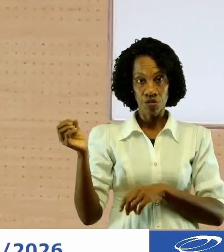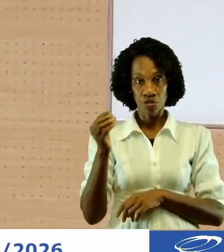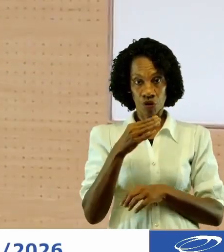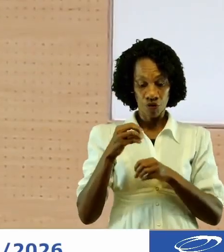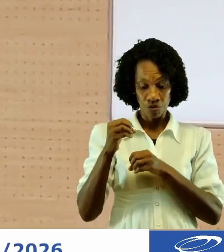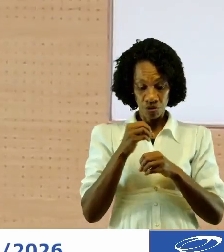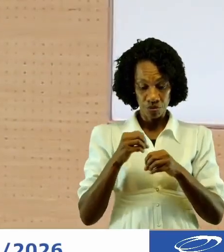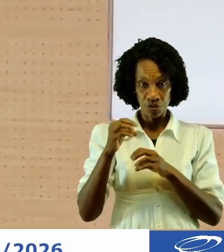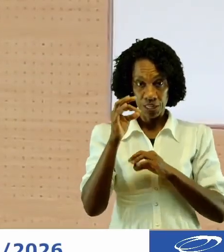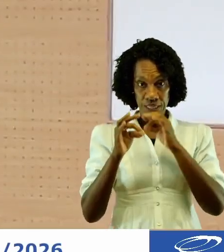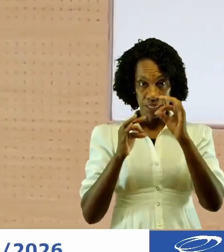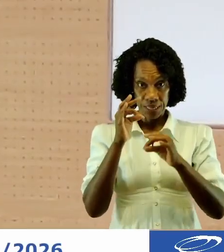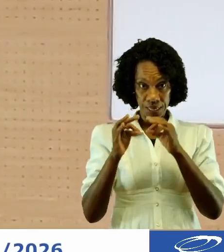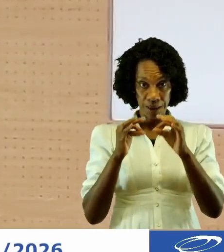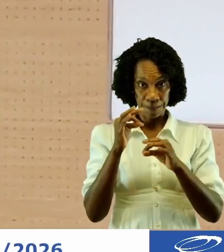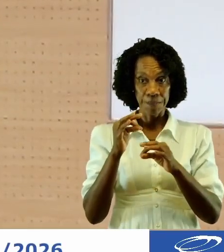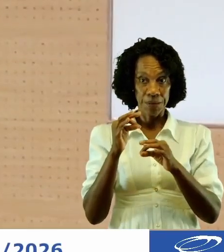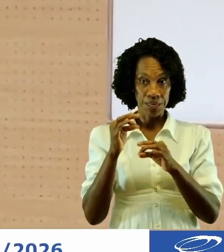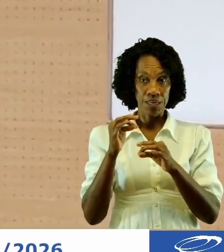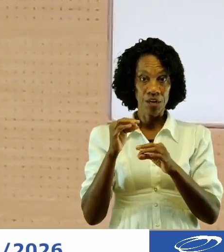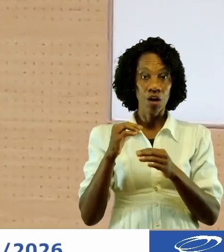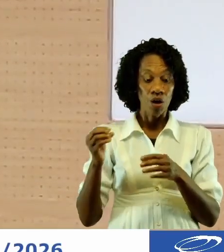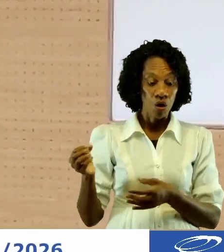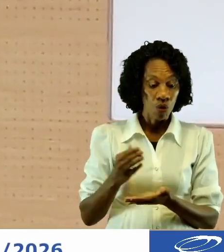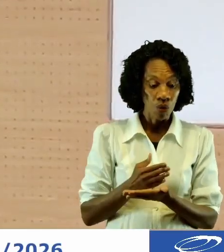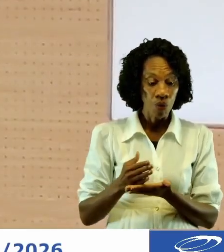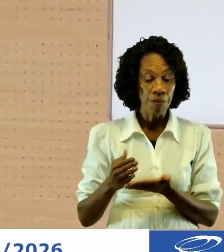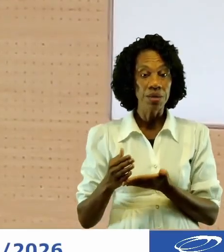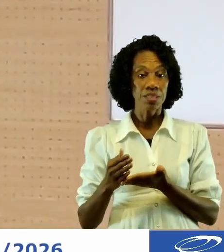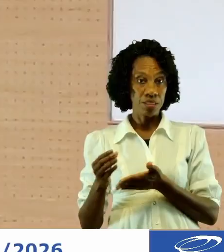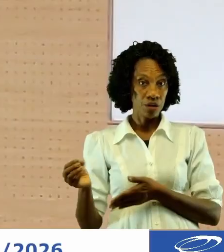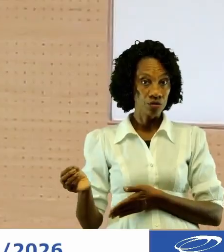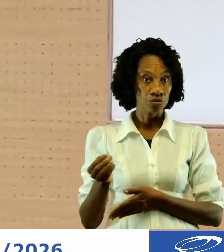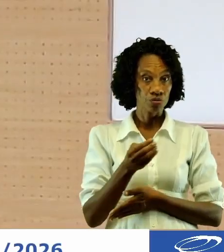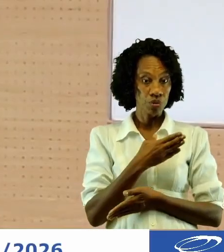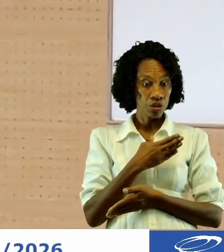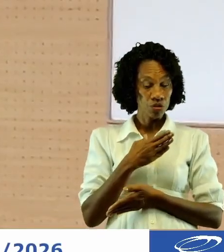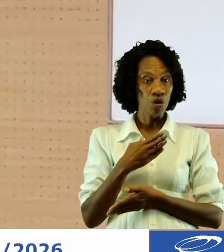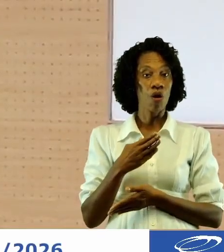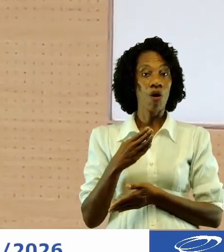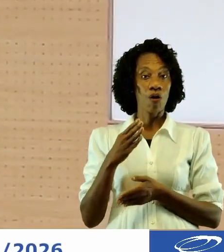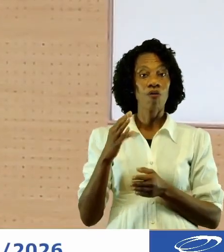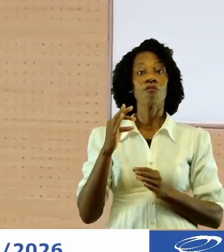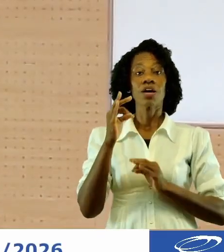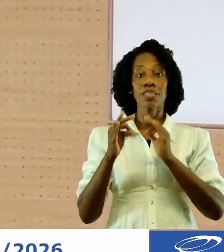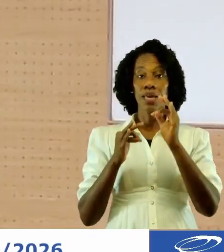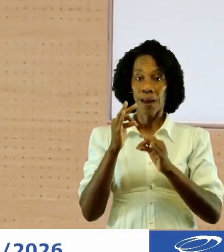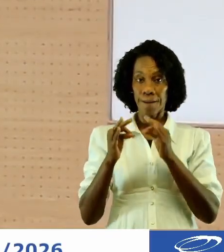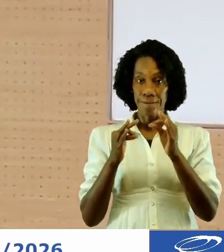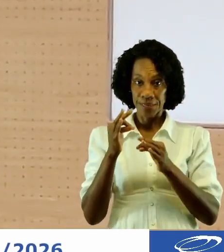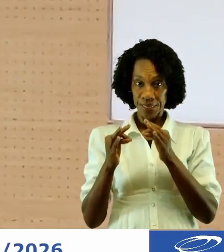terapia supressiva. Estamos entrando em uma nova era na antibiótico terapia das infecções articulares periprotéticas.